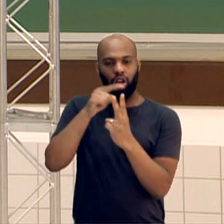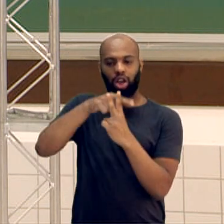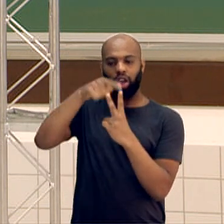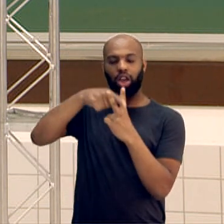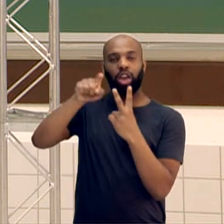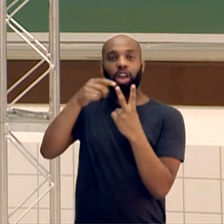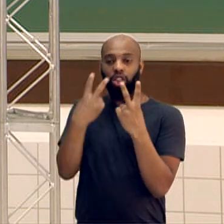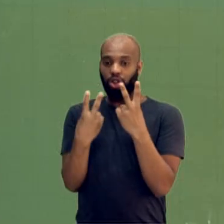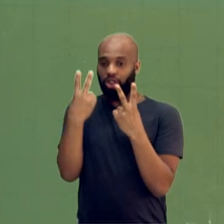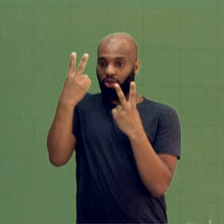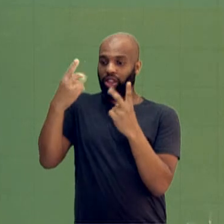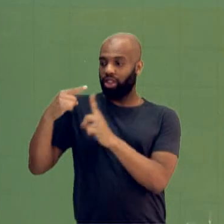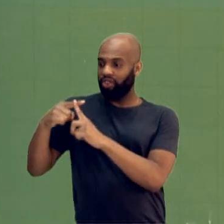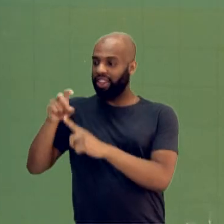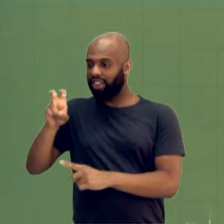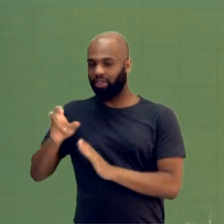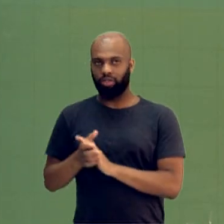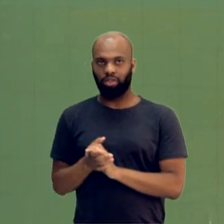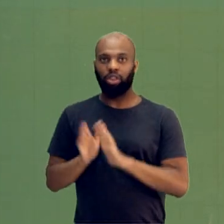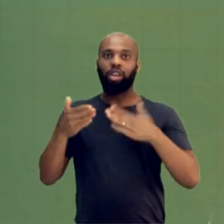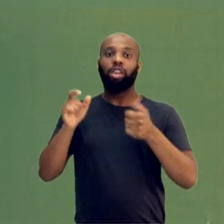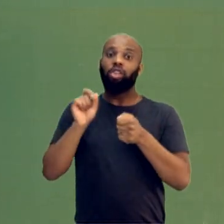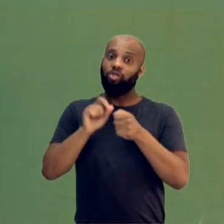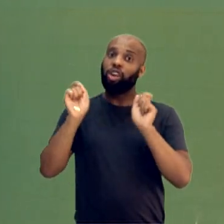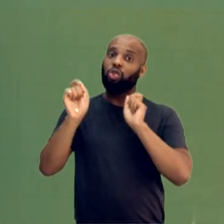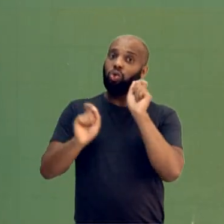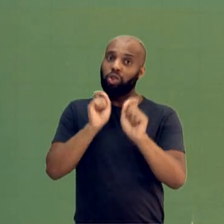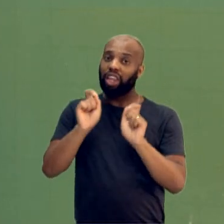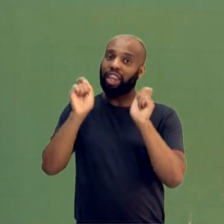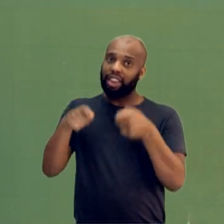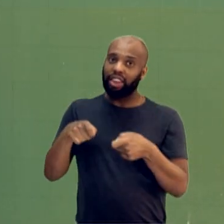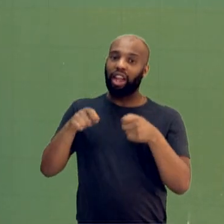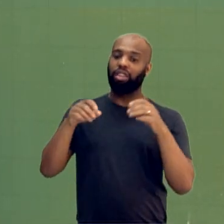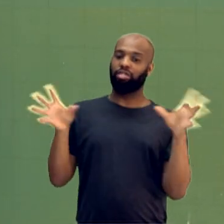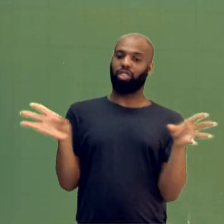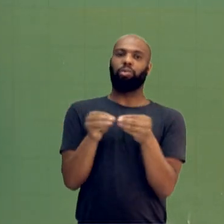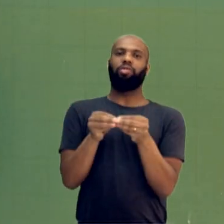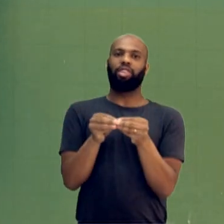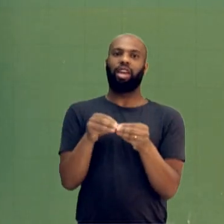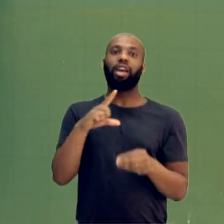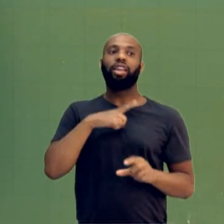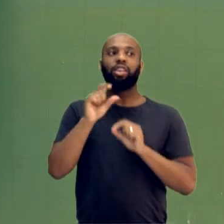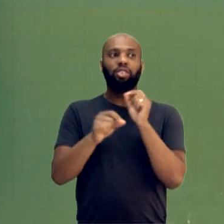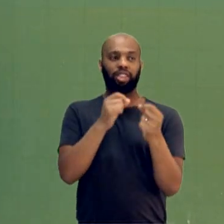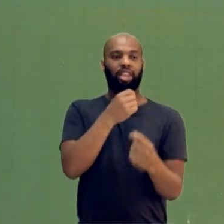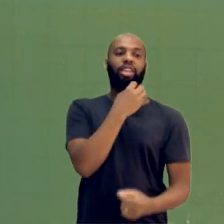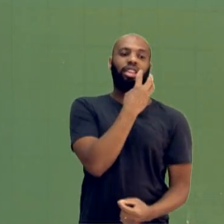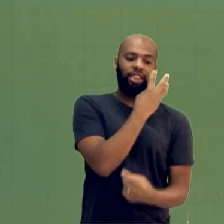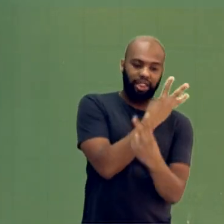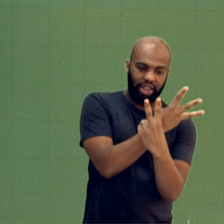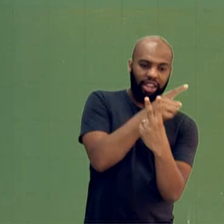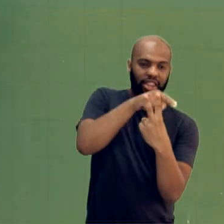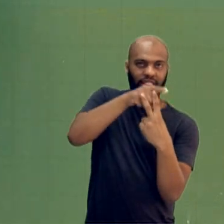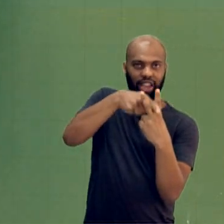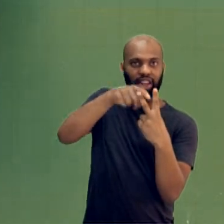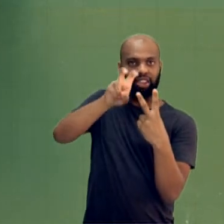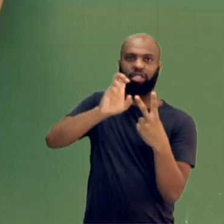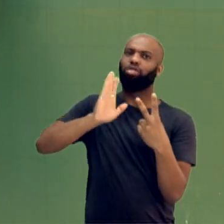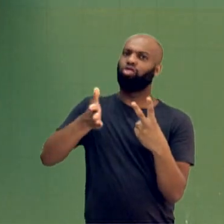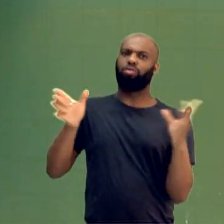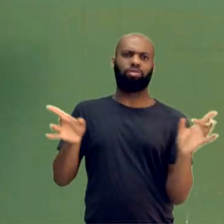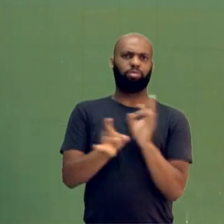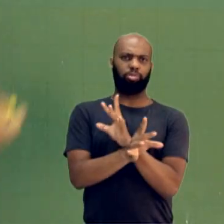5. Consequentemente, nós vamos então simplificar. Eu tenho 3 raiz de 5, que já estava pronto para